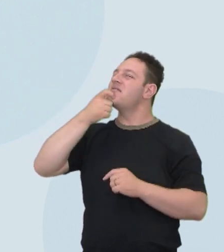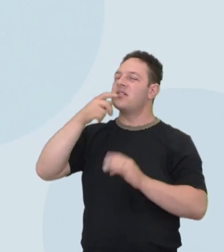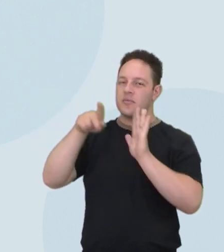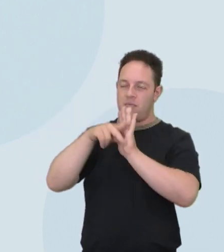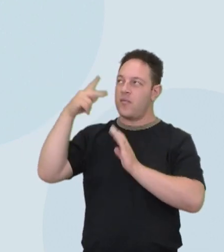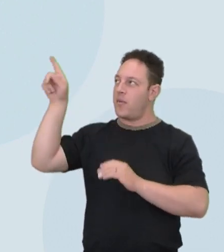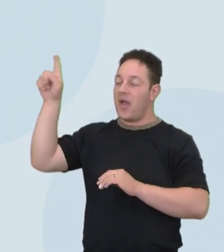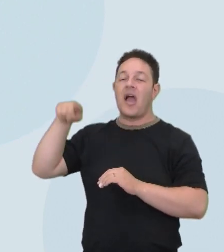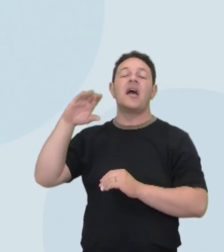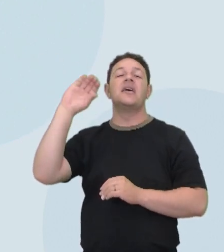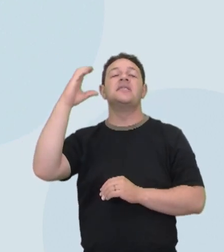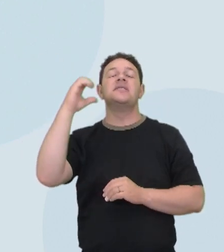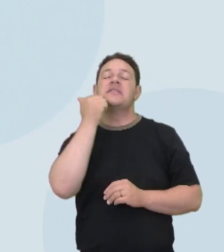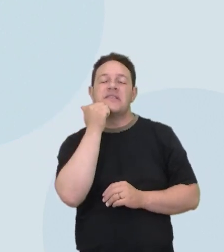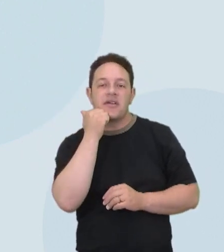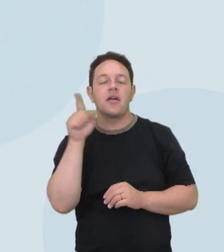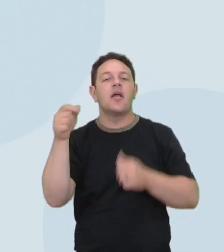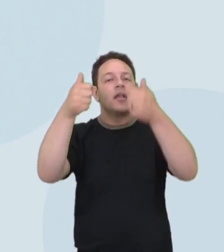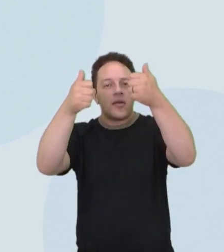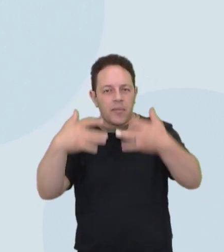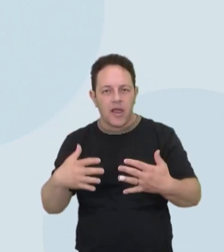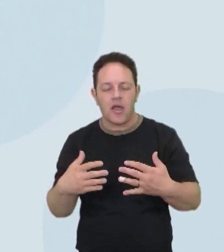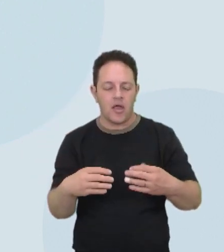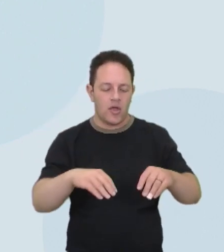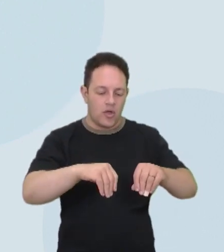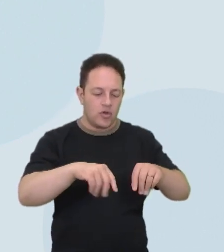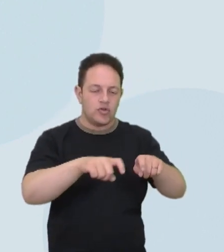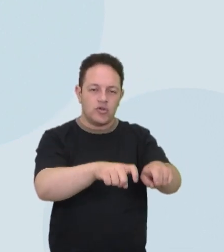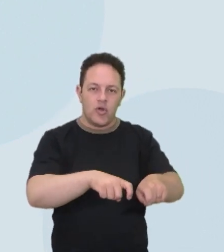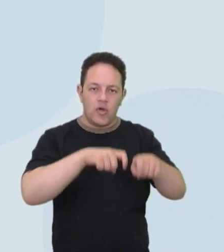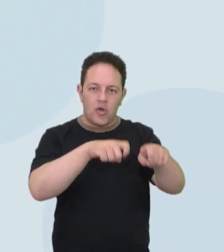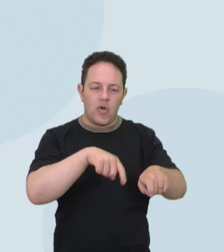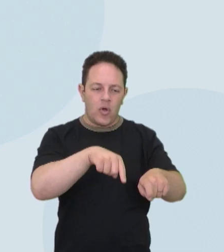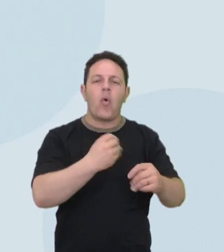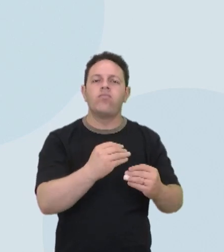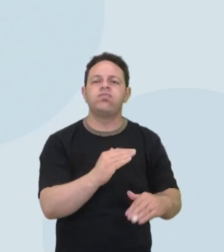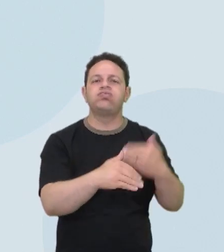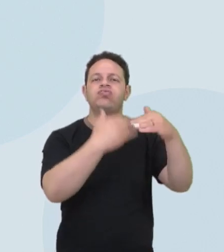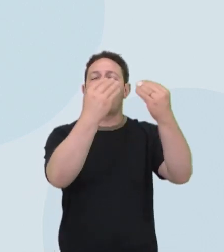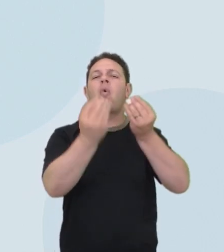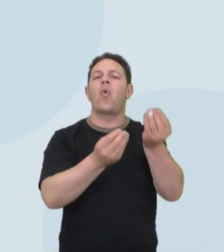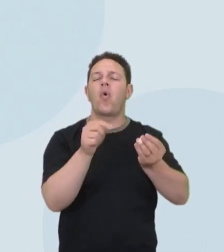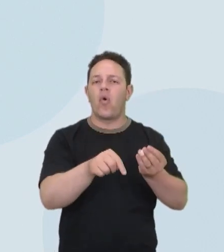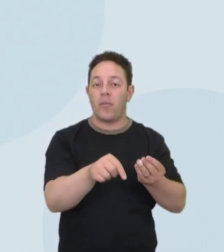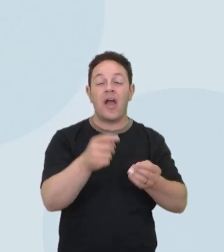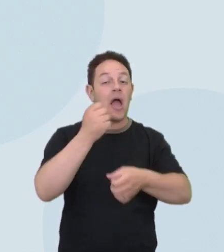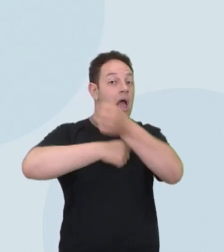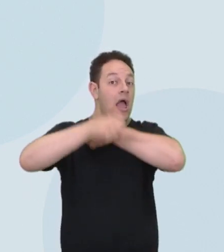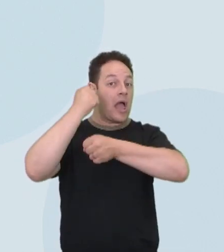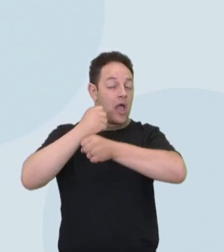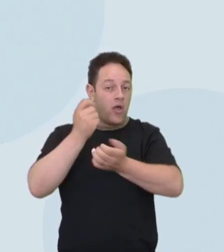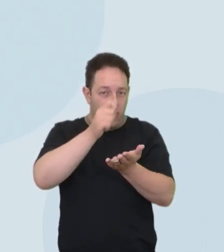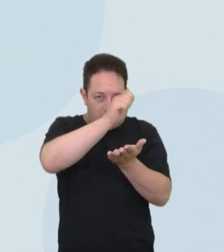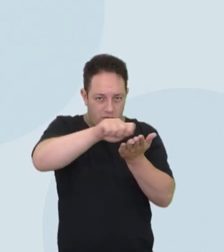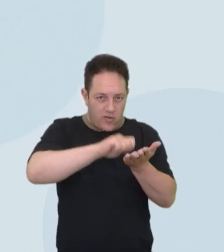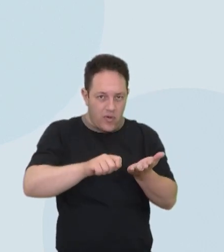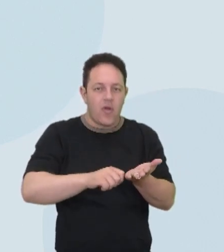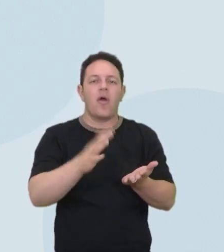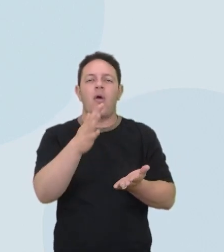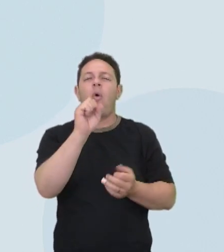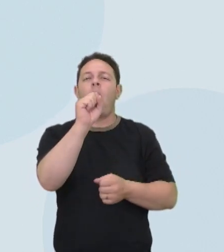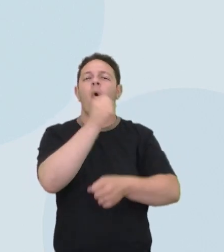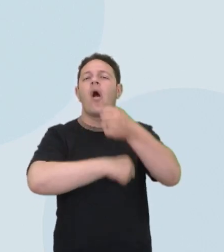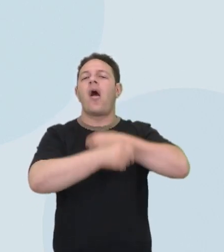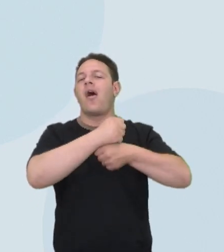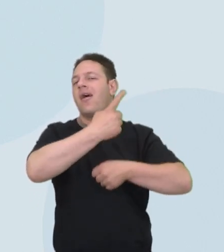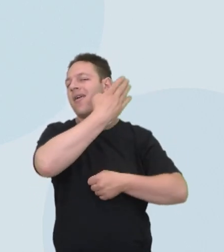o desenvolvimento do solo em 2014. Então, esse artigo, ele tem mais ou menos aí 8 anos, né?